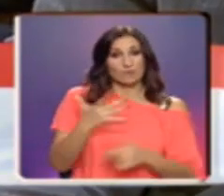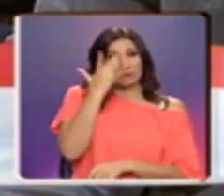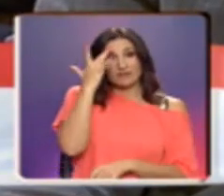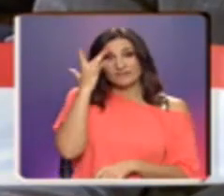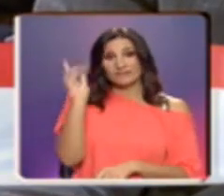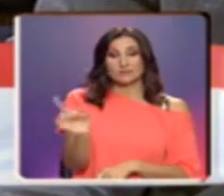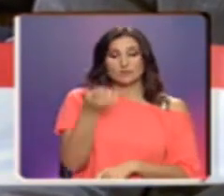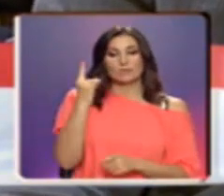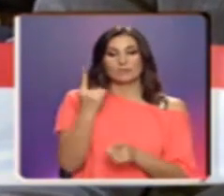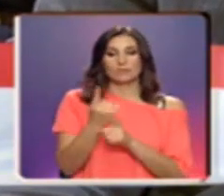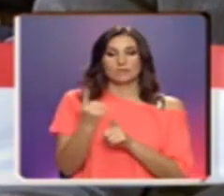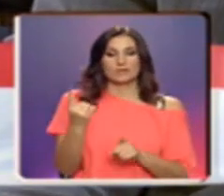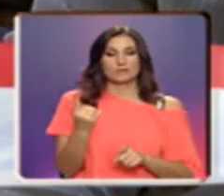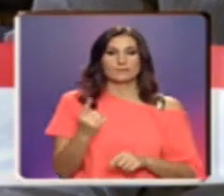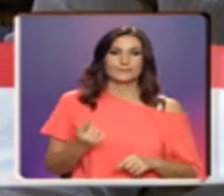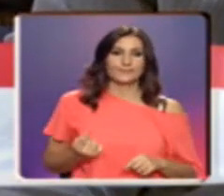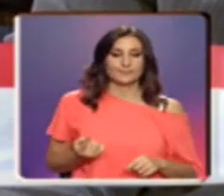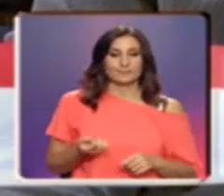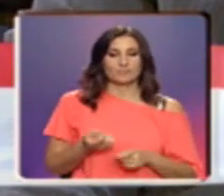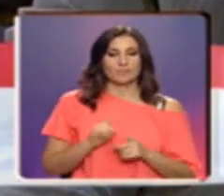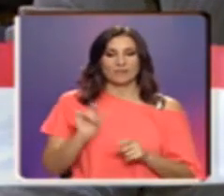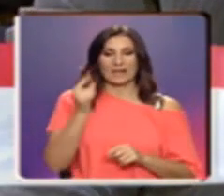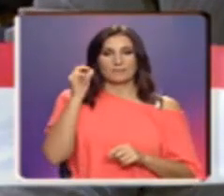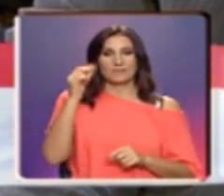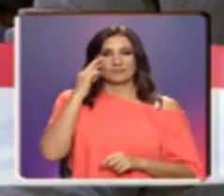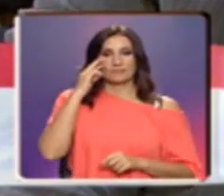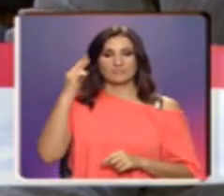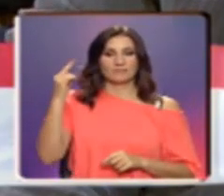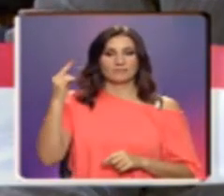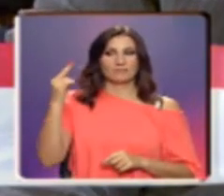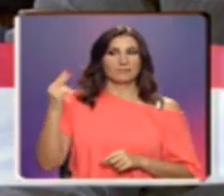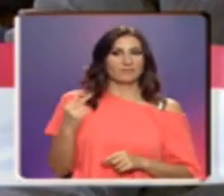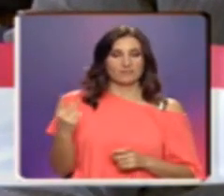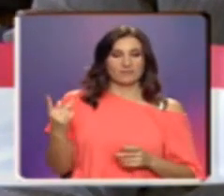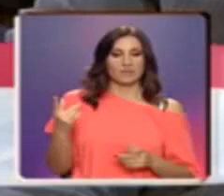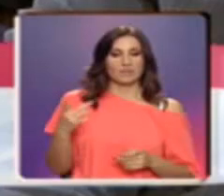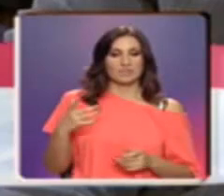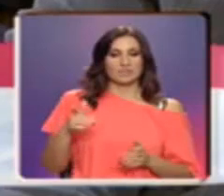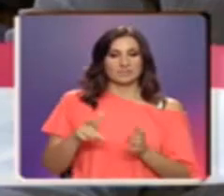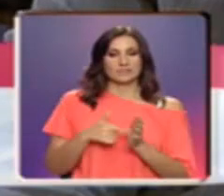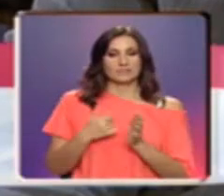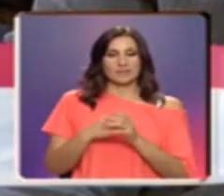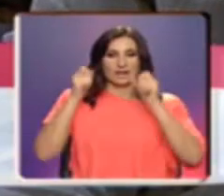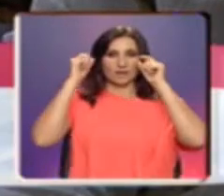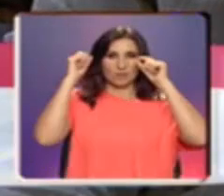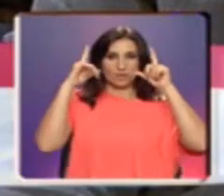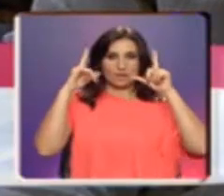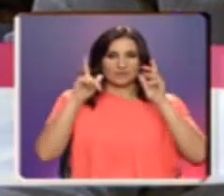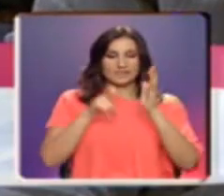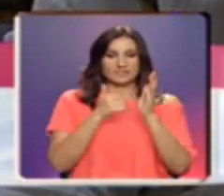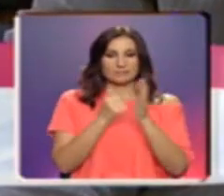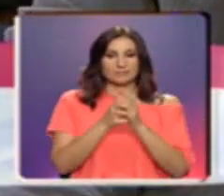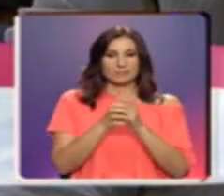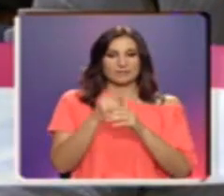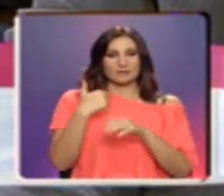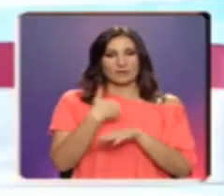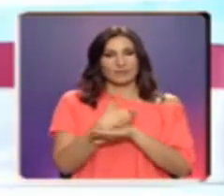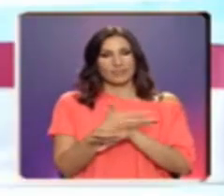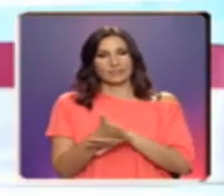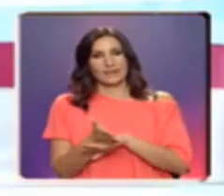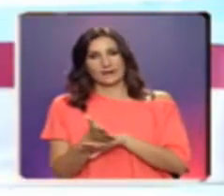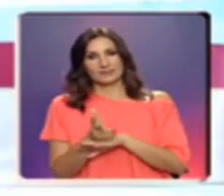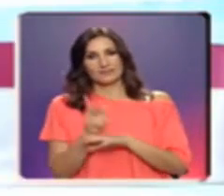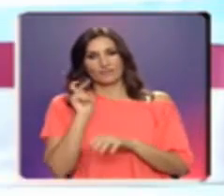fácil, porque raramente me vê. Faz questão de acordar quando chega assim um bocado tarde